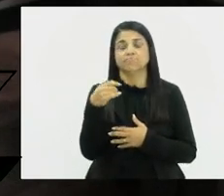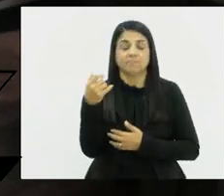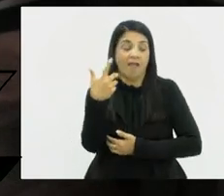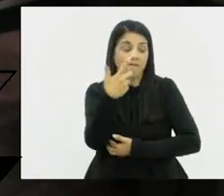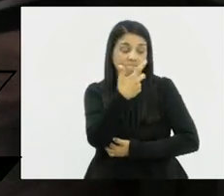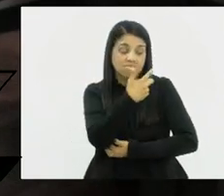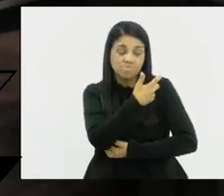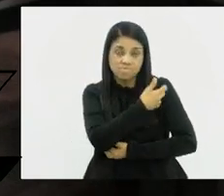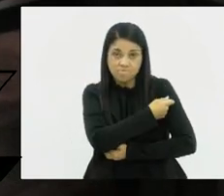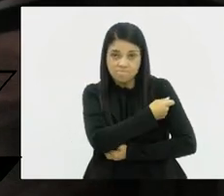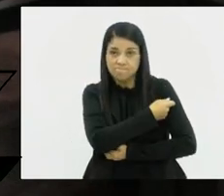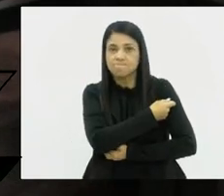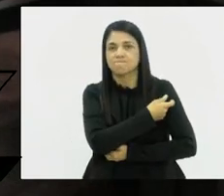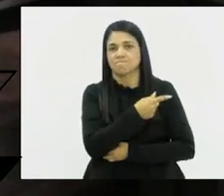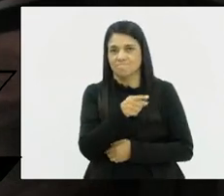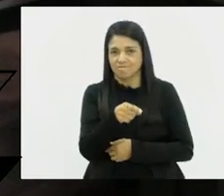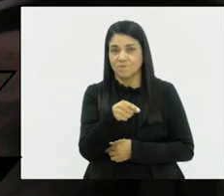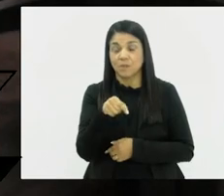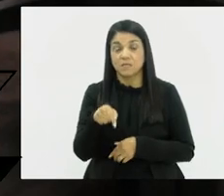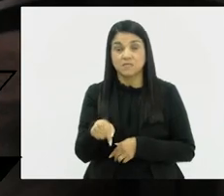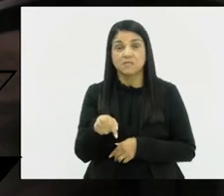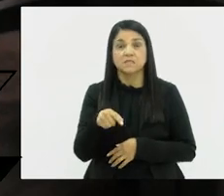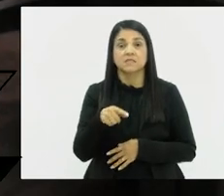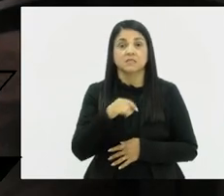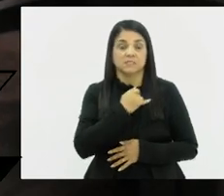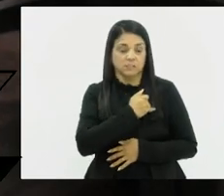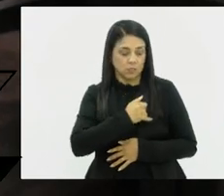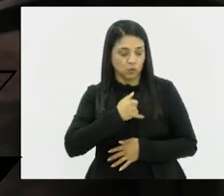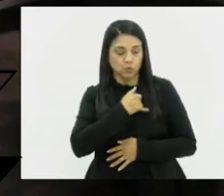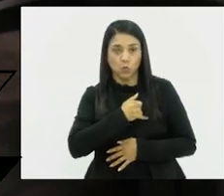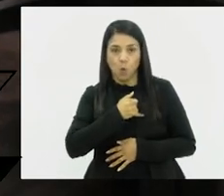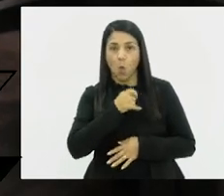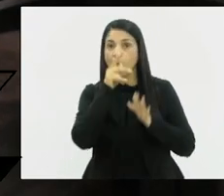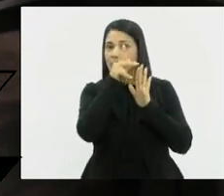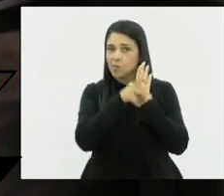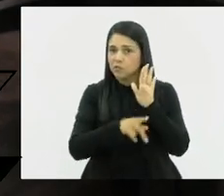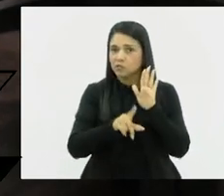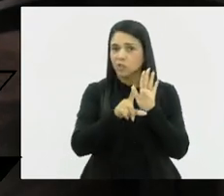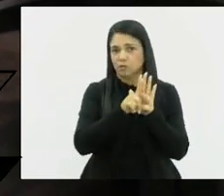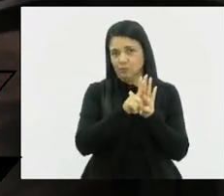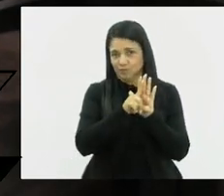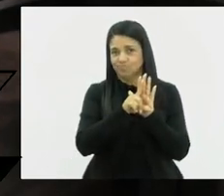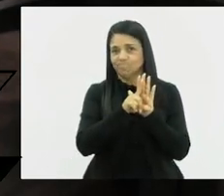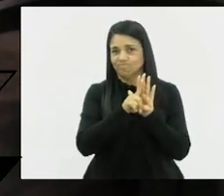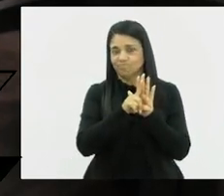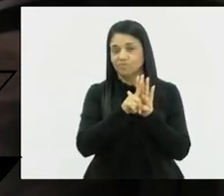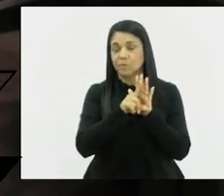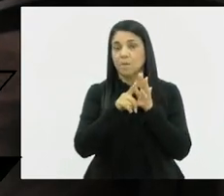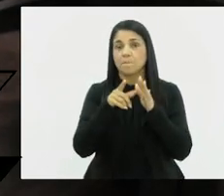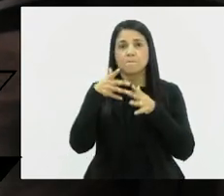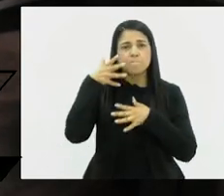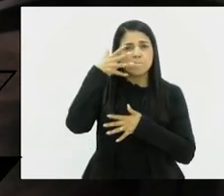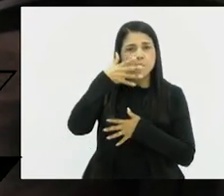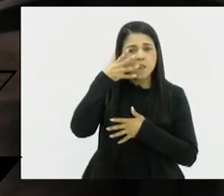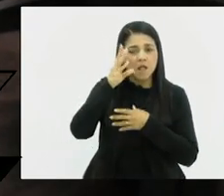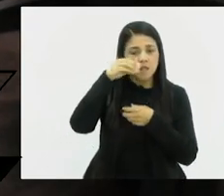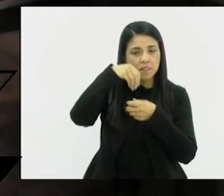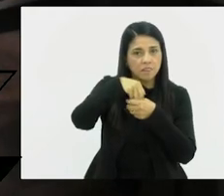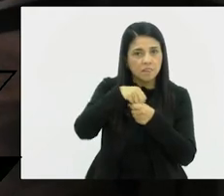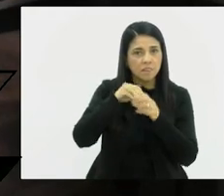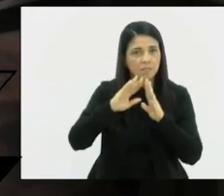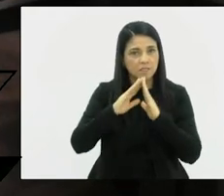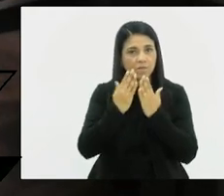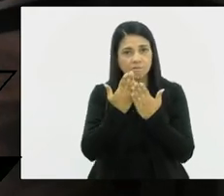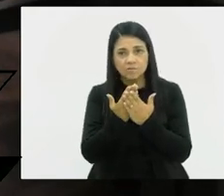vacinações. Porque nós, em São João, temos um projeto que nós palestramos em escolas